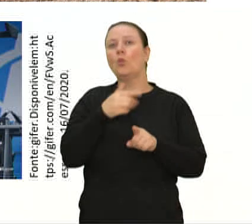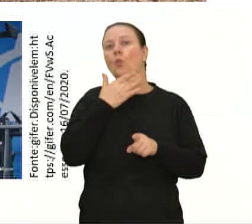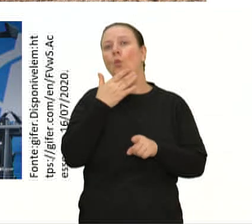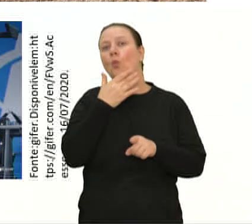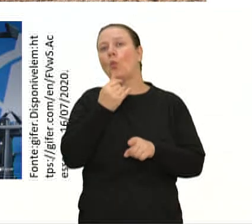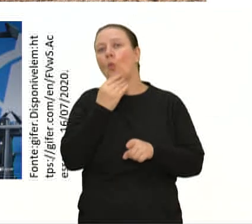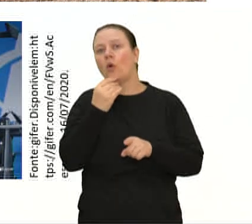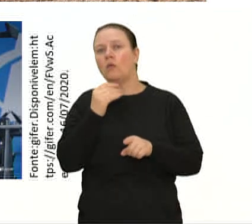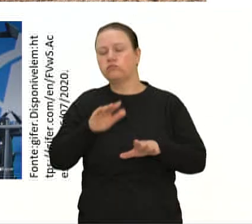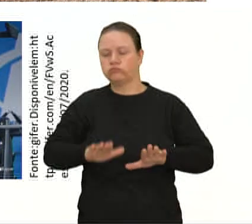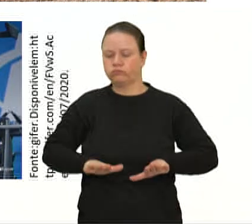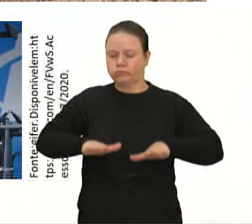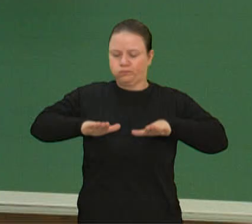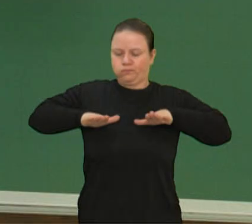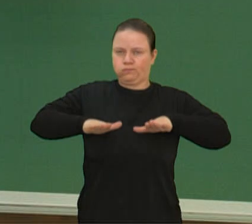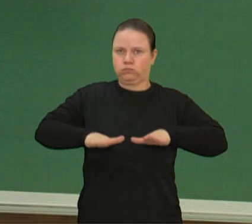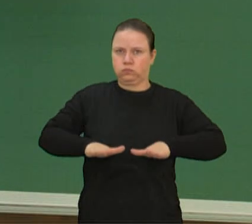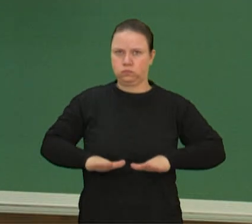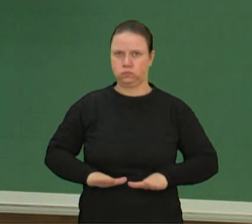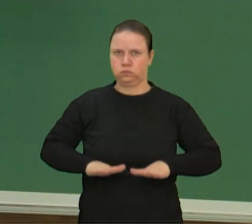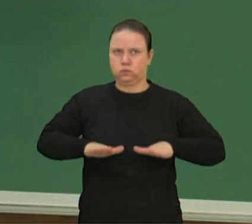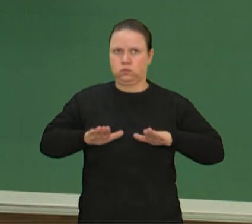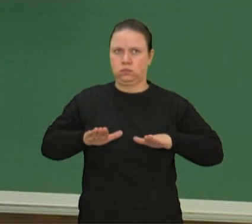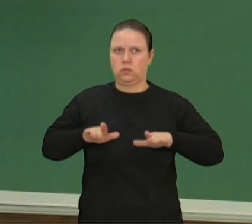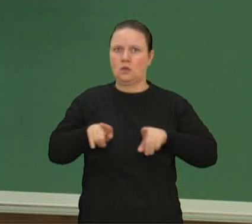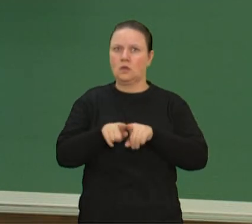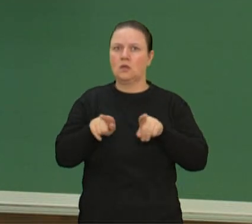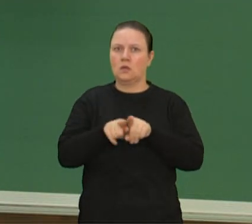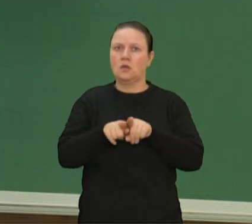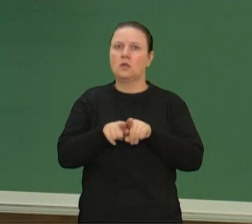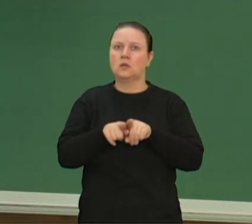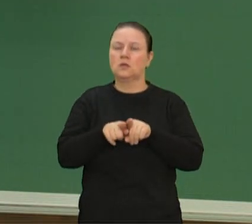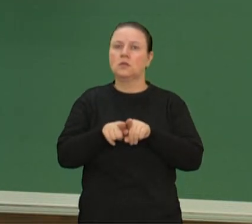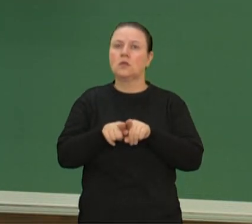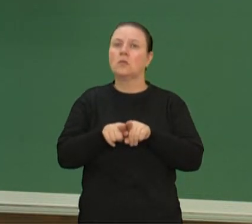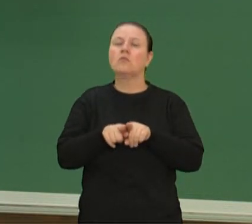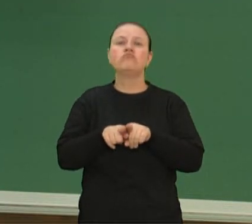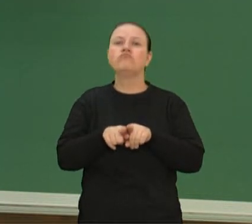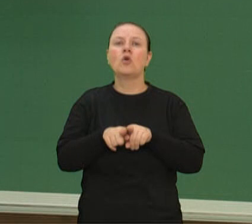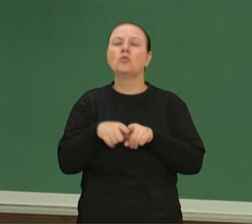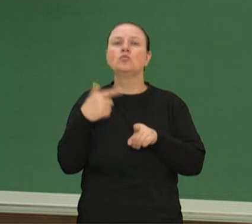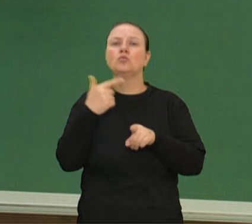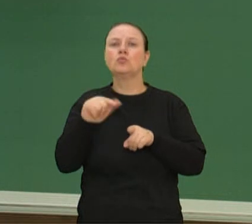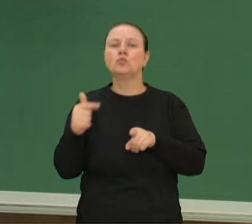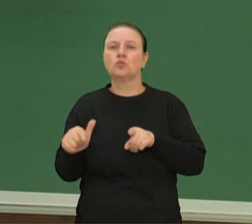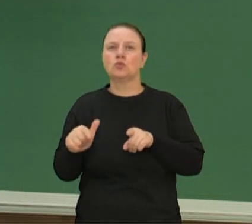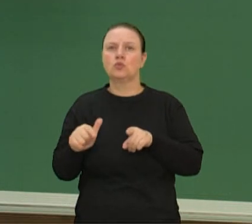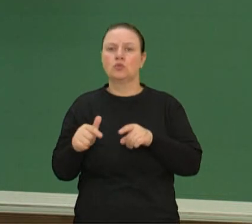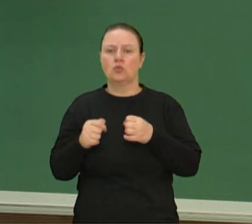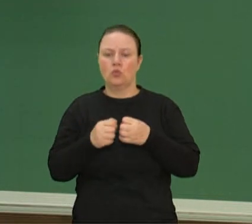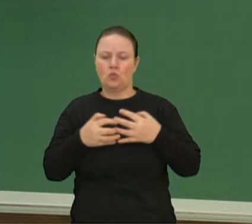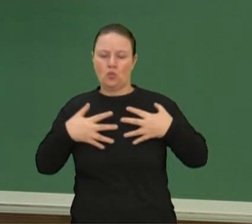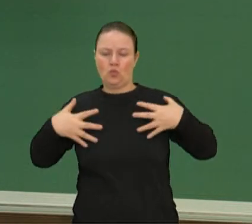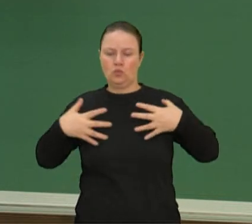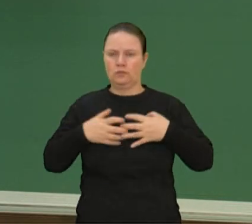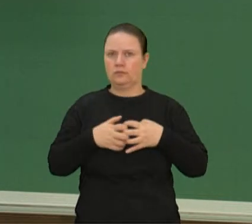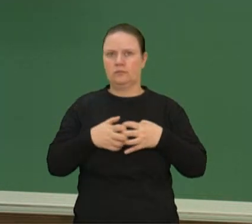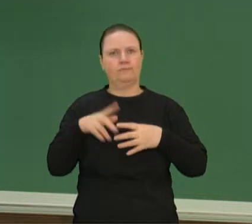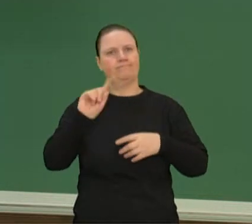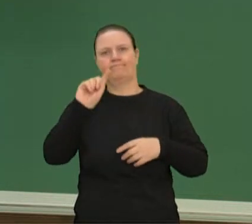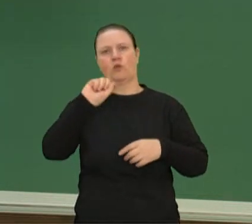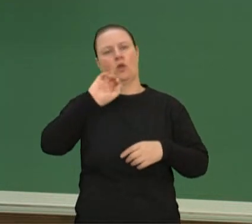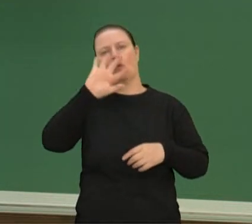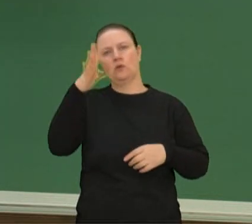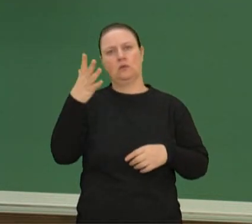conhecido como prancha. Então, existe tensão muscular, porém, não ocorre um encurtamento da musculatura.